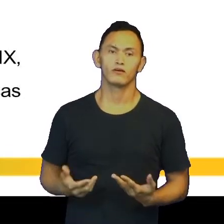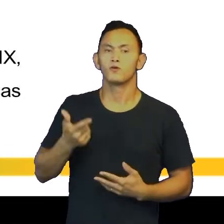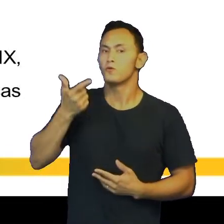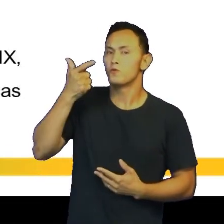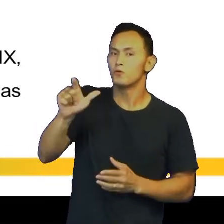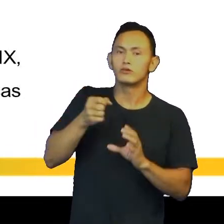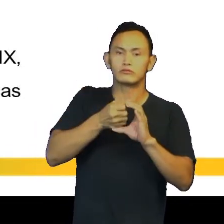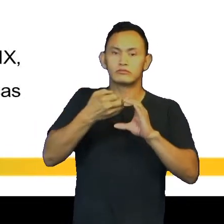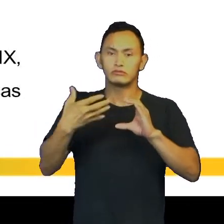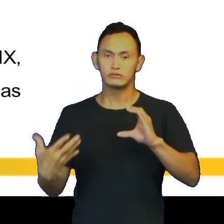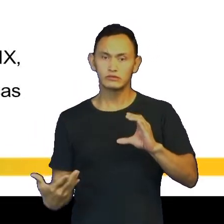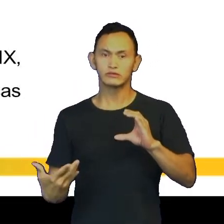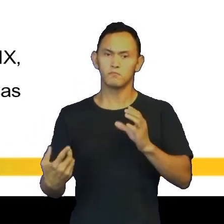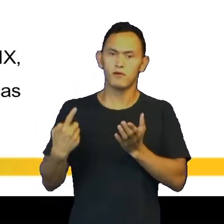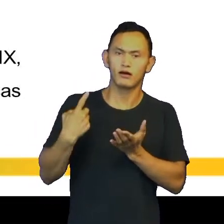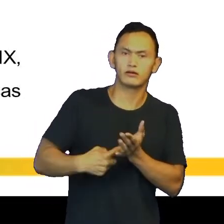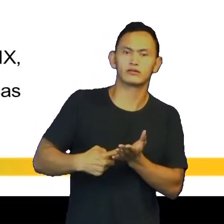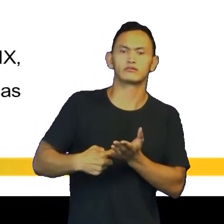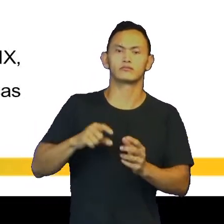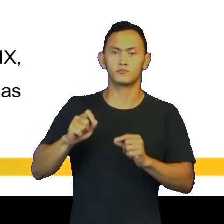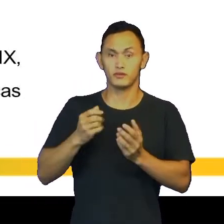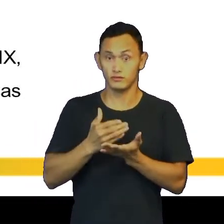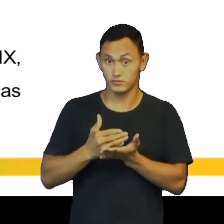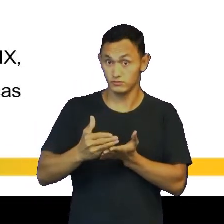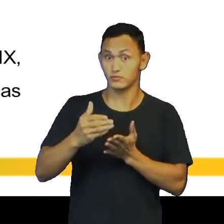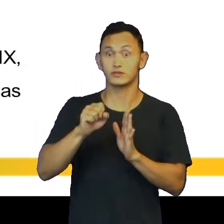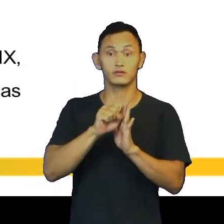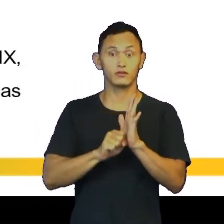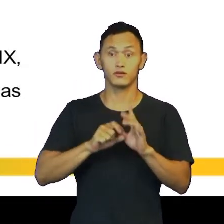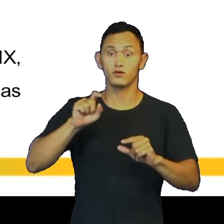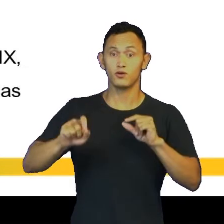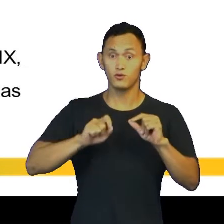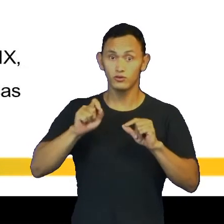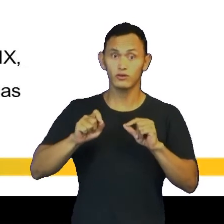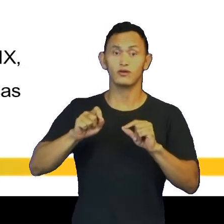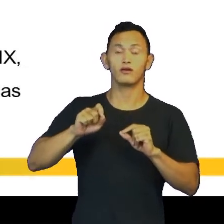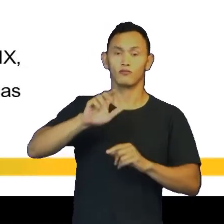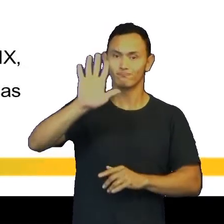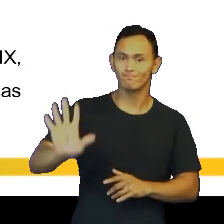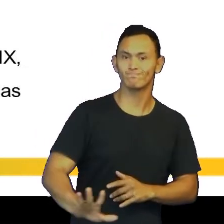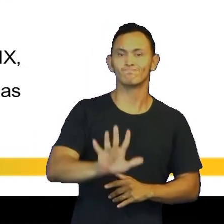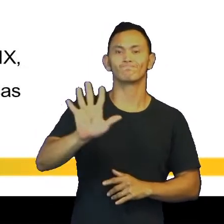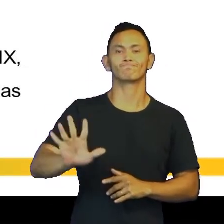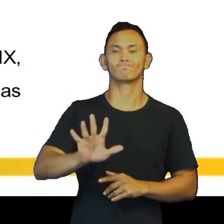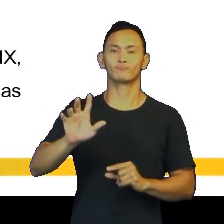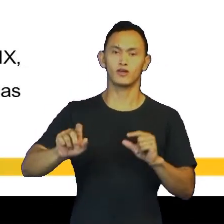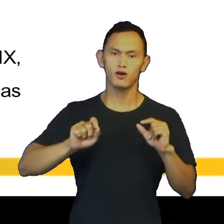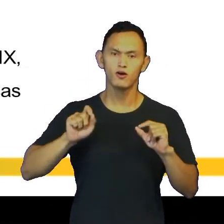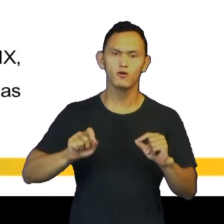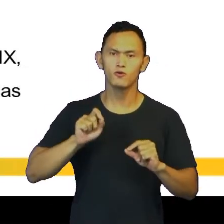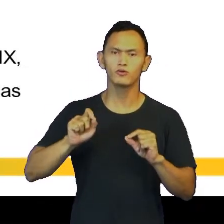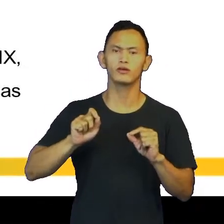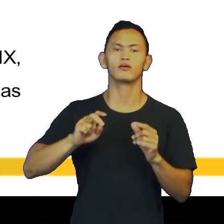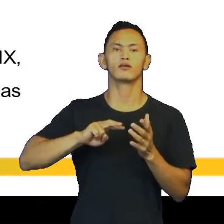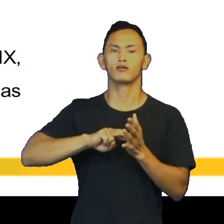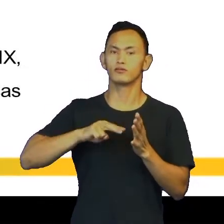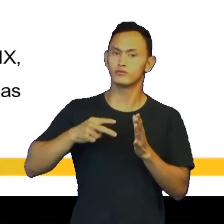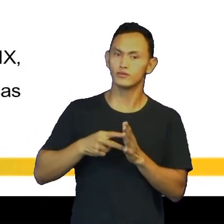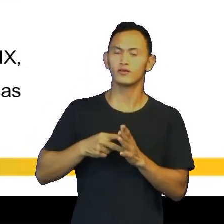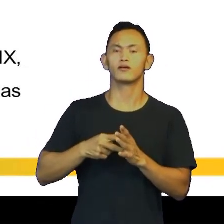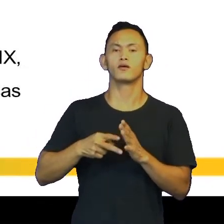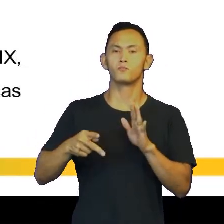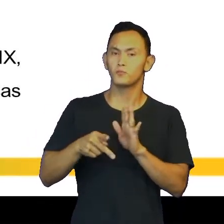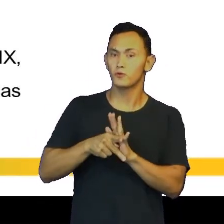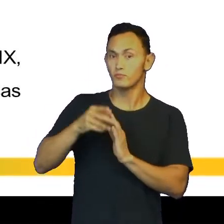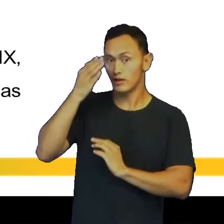outra característica marcante desse início de século são os nacionalismos né o nacionalismo é um conceito desenvolvido